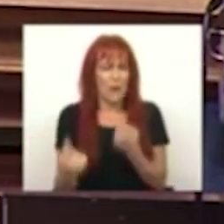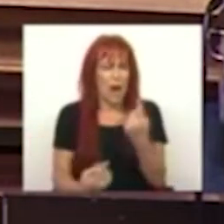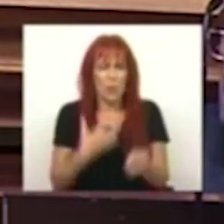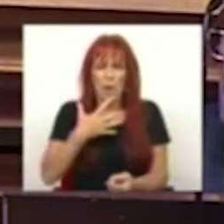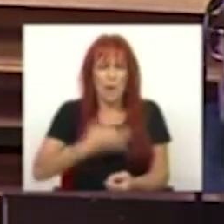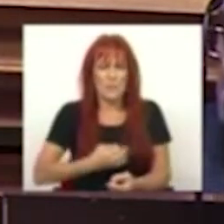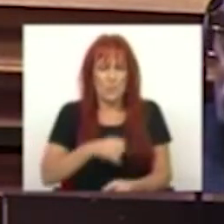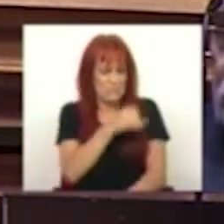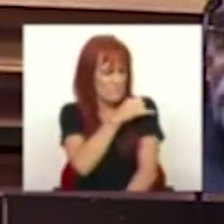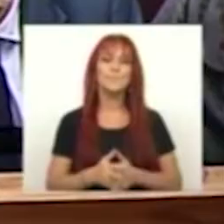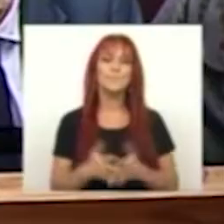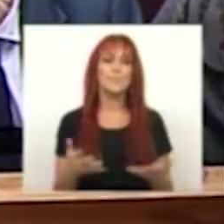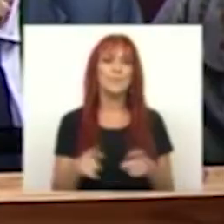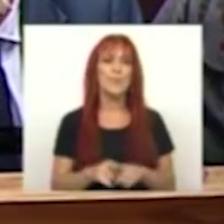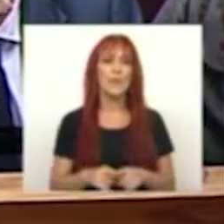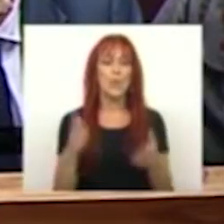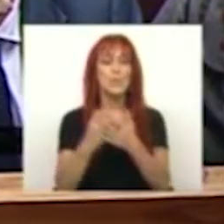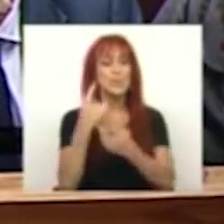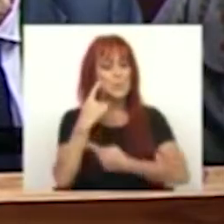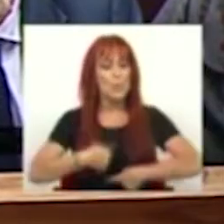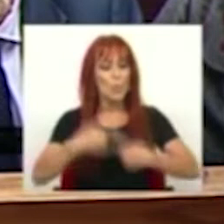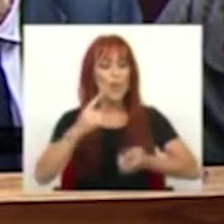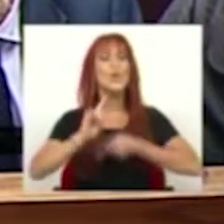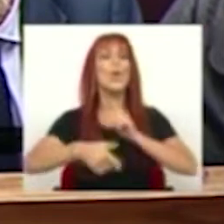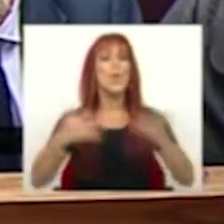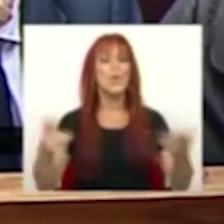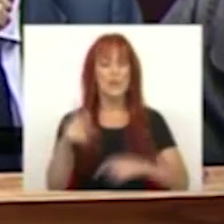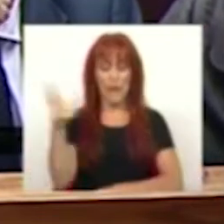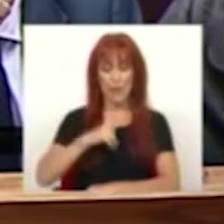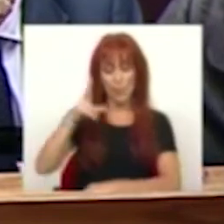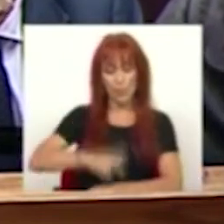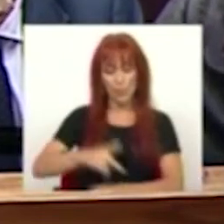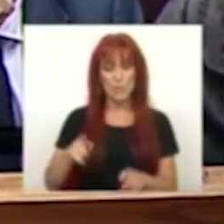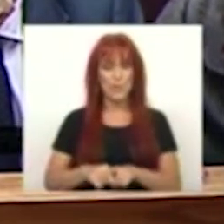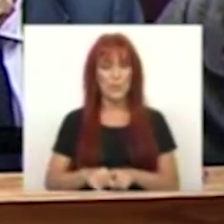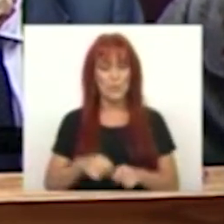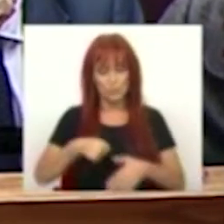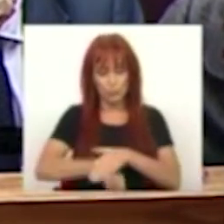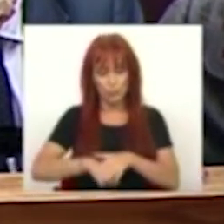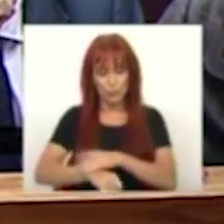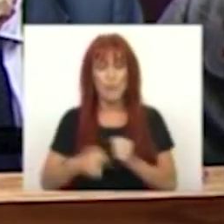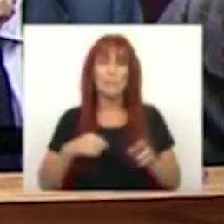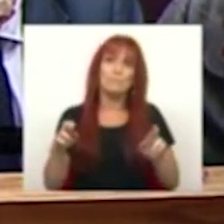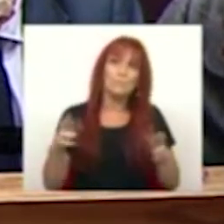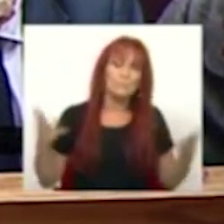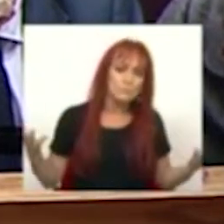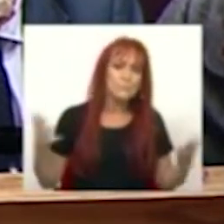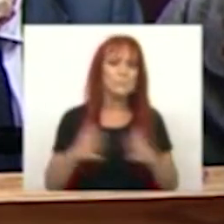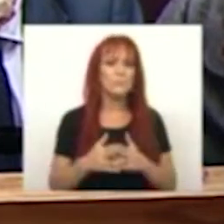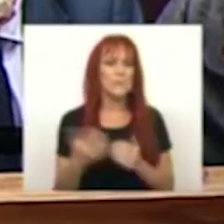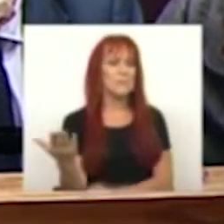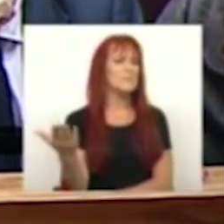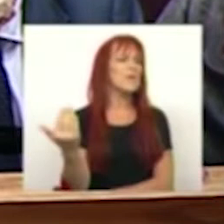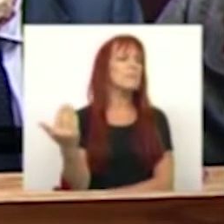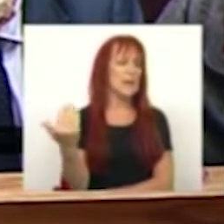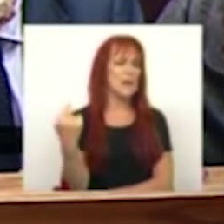absolutamente miserável. Estudos revelam que em Portugal a fertilidade desejada está